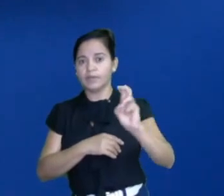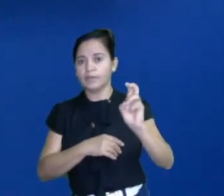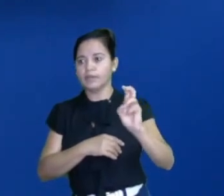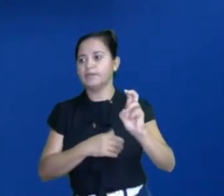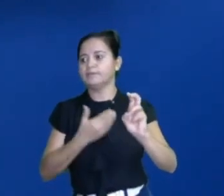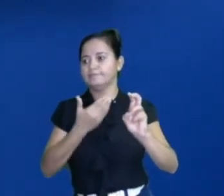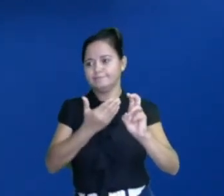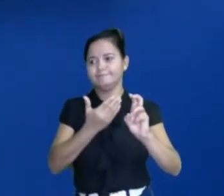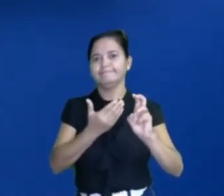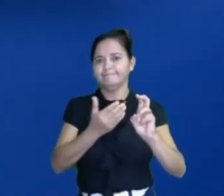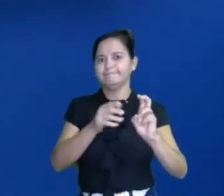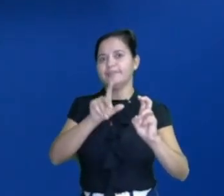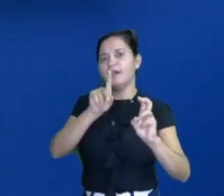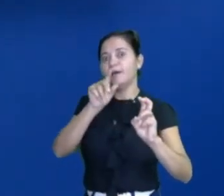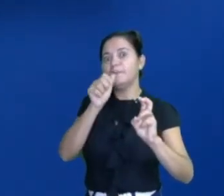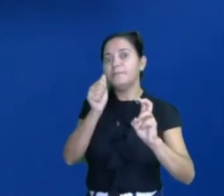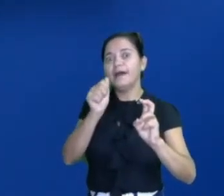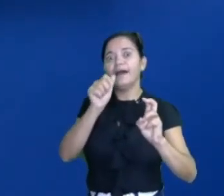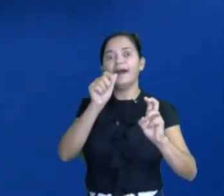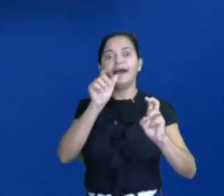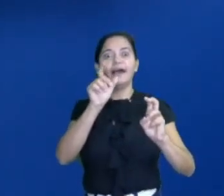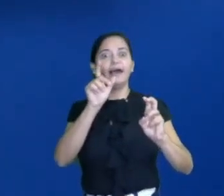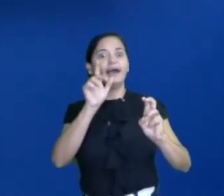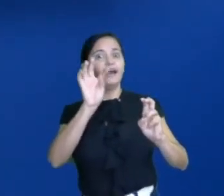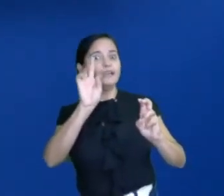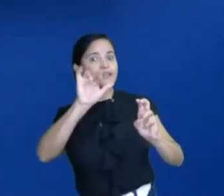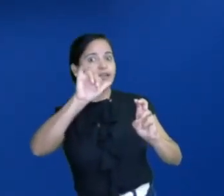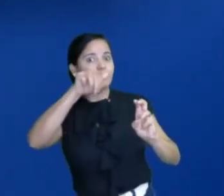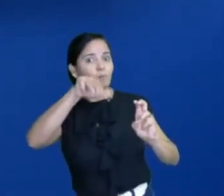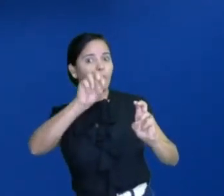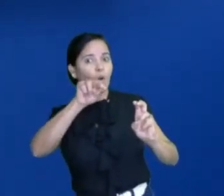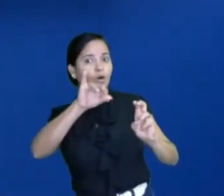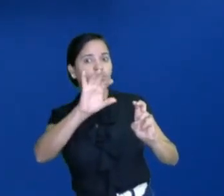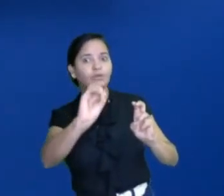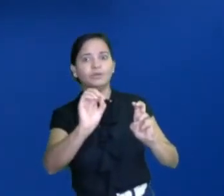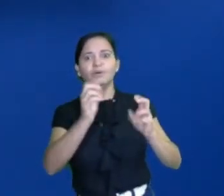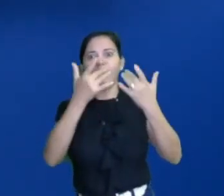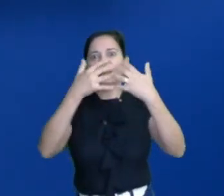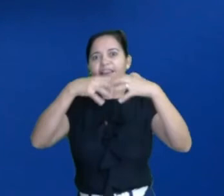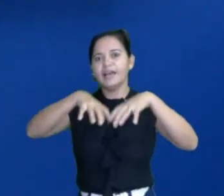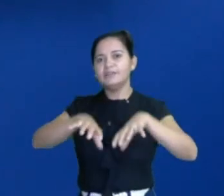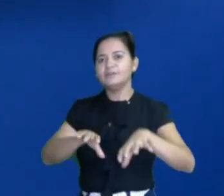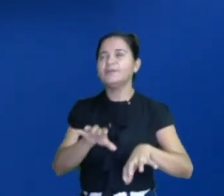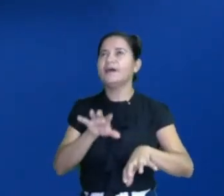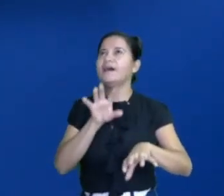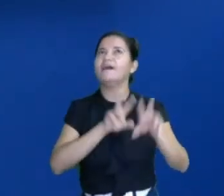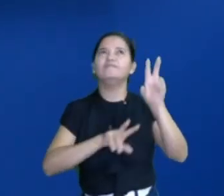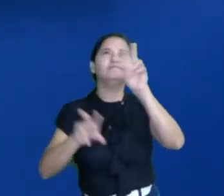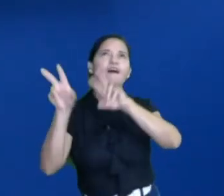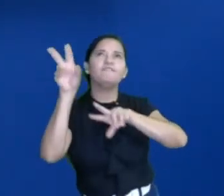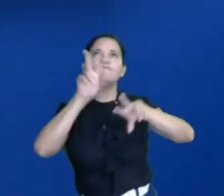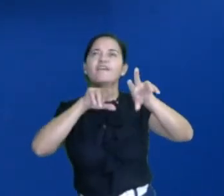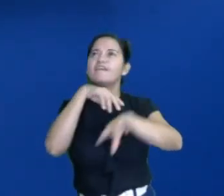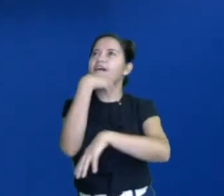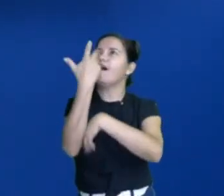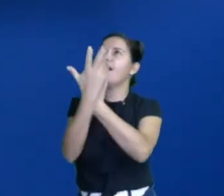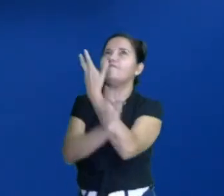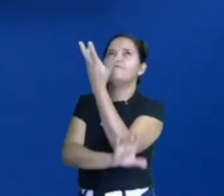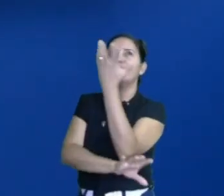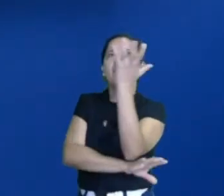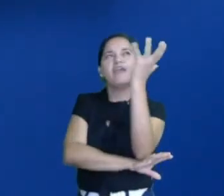Patrimônio natural é mais o paisagismo, né? O que a gente vê, a paisagem natural de nossa cidade,